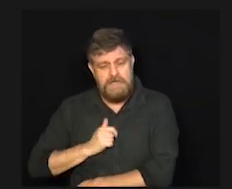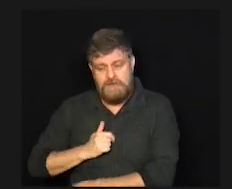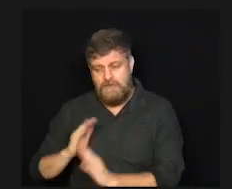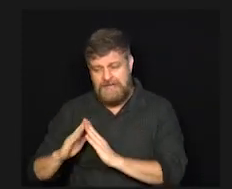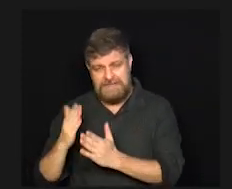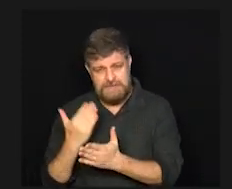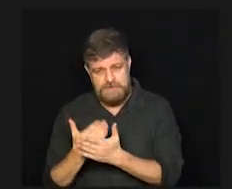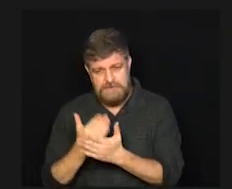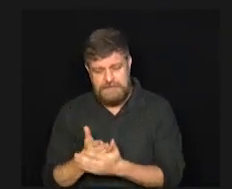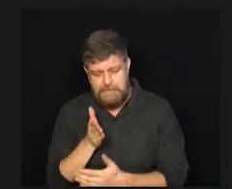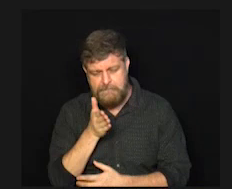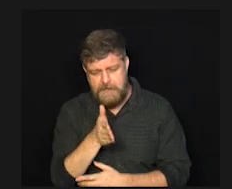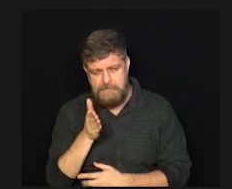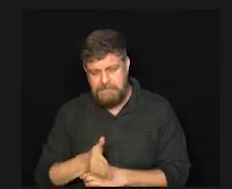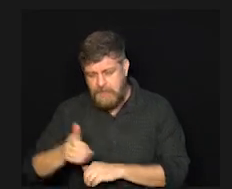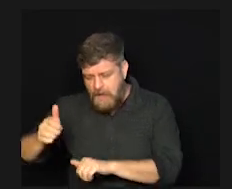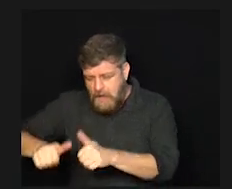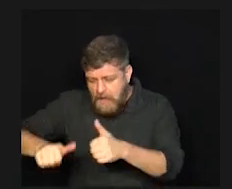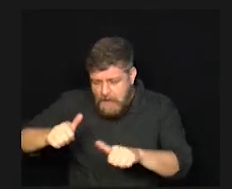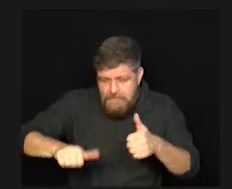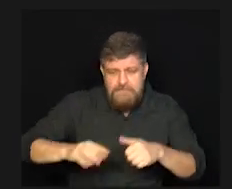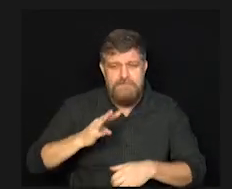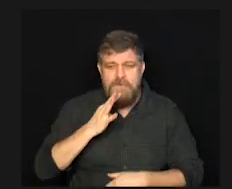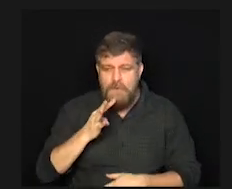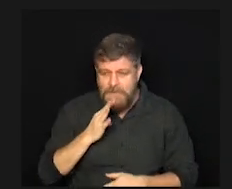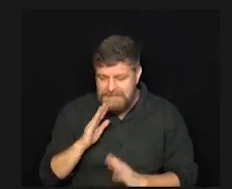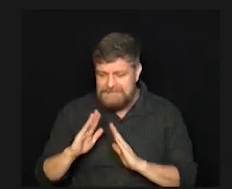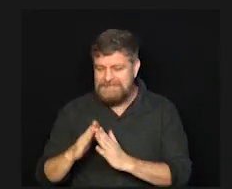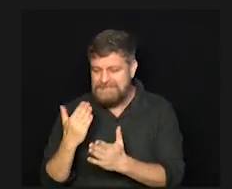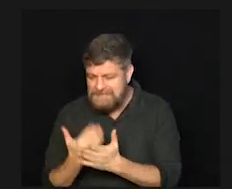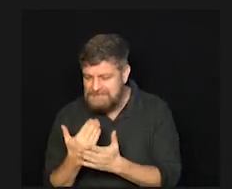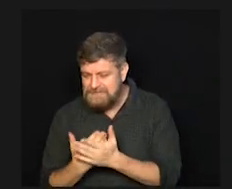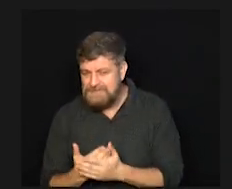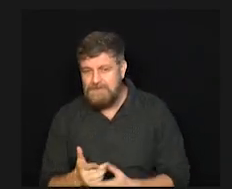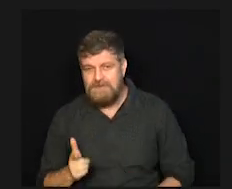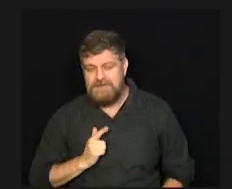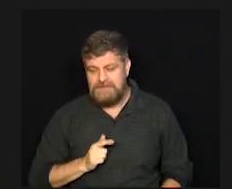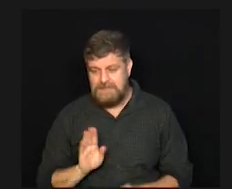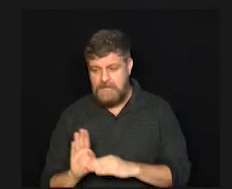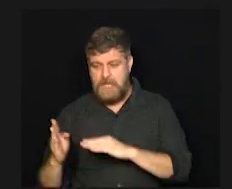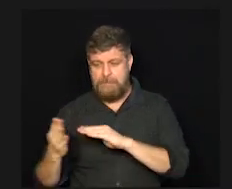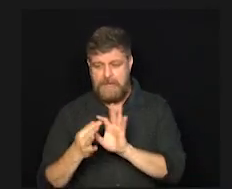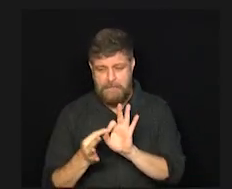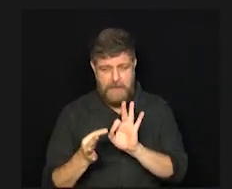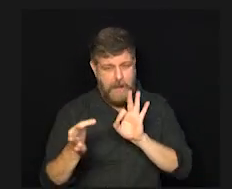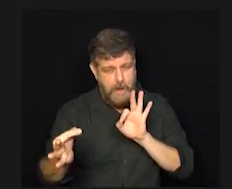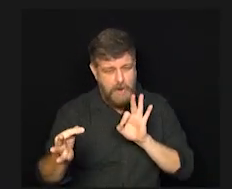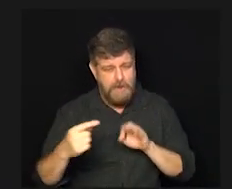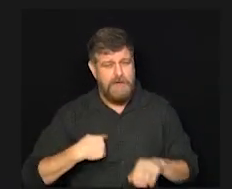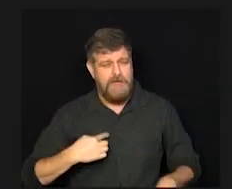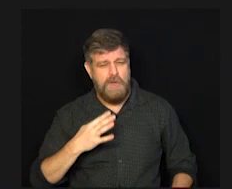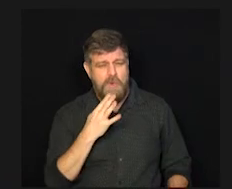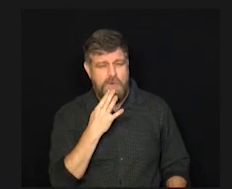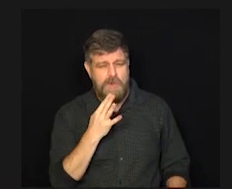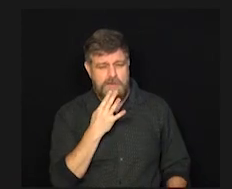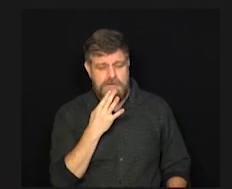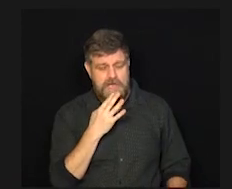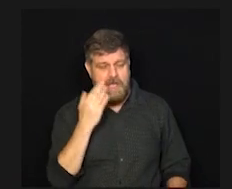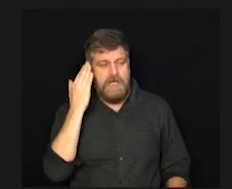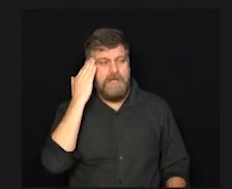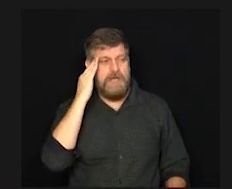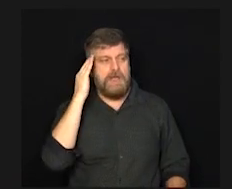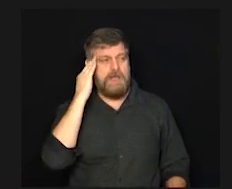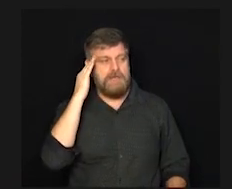escolas, Leão Valerier, Edson de Chaves, Elvira, e aí eu pude conhecer e aí entender assim, que